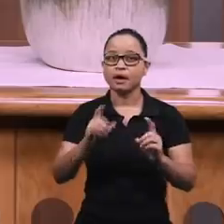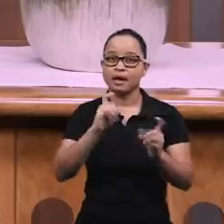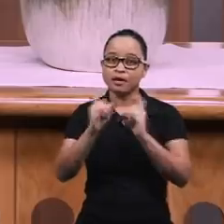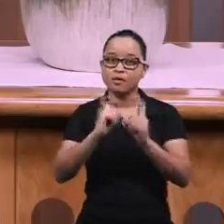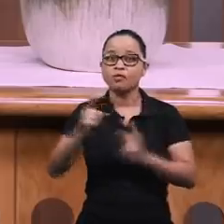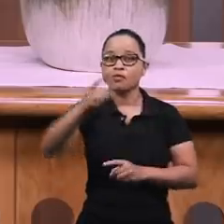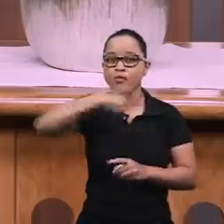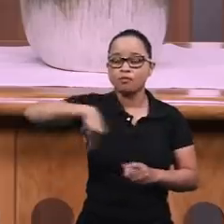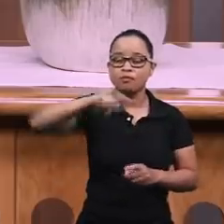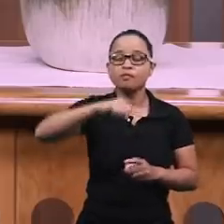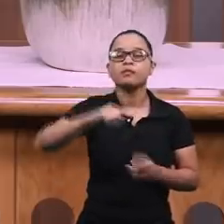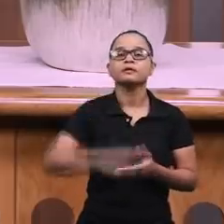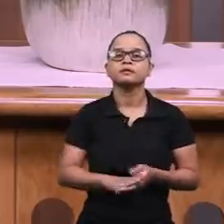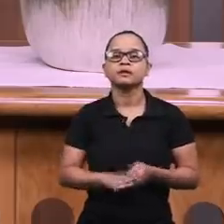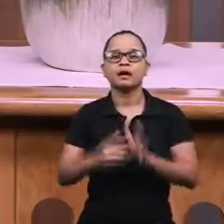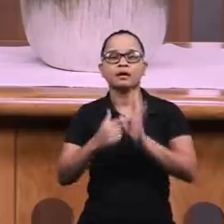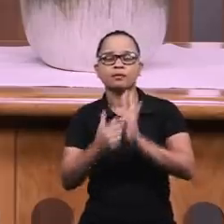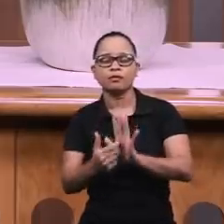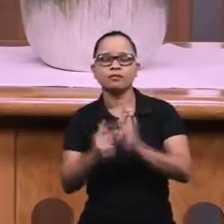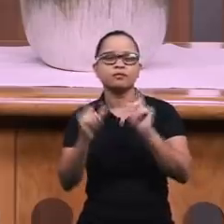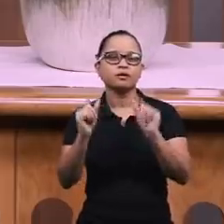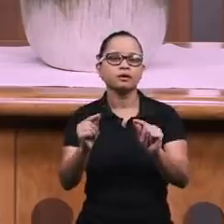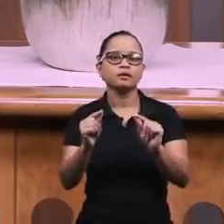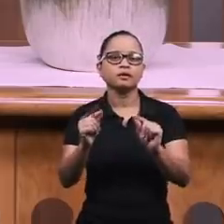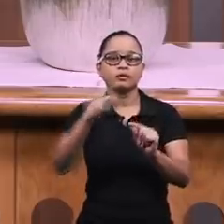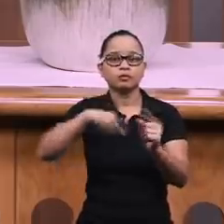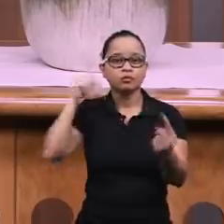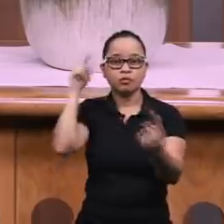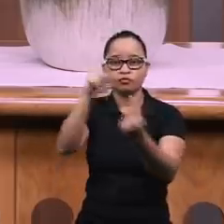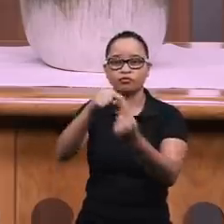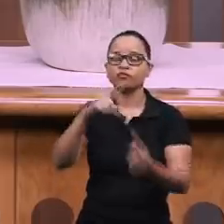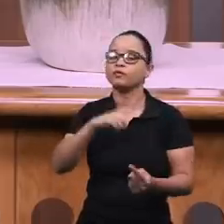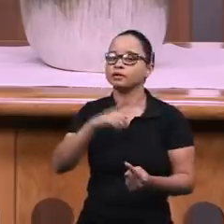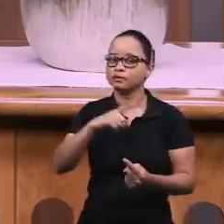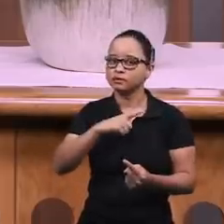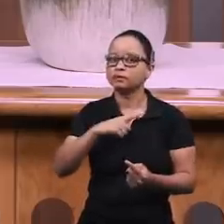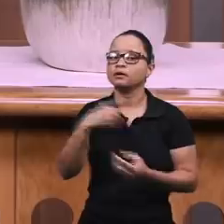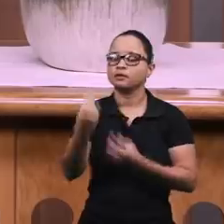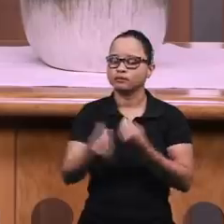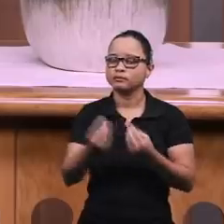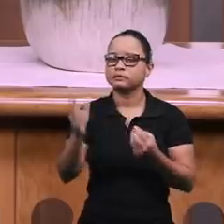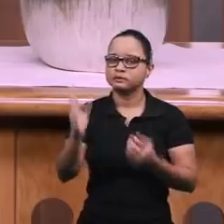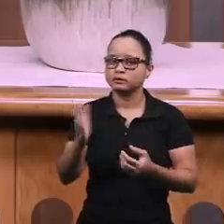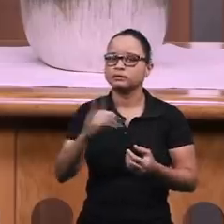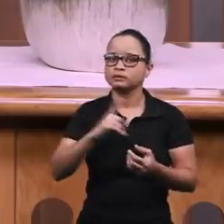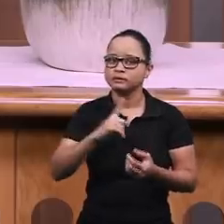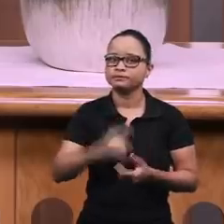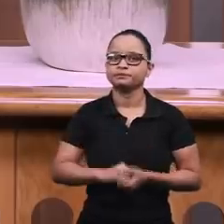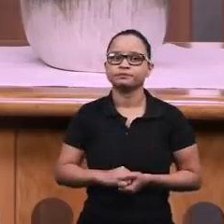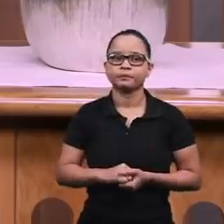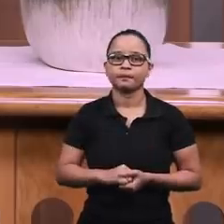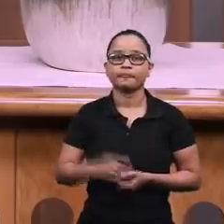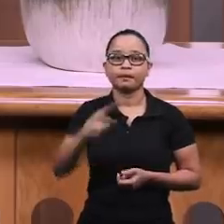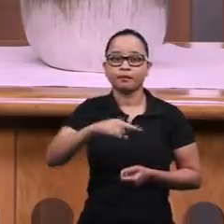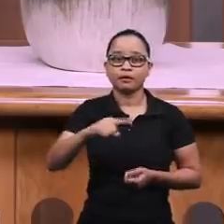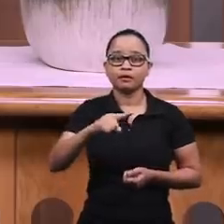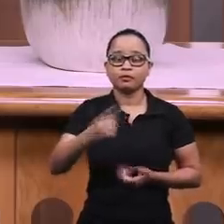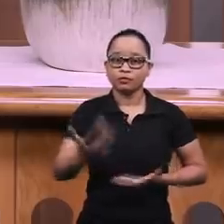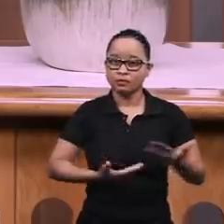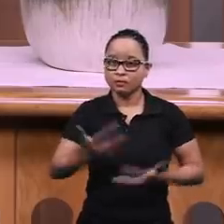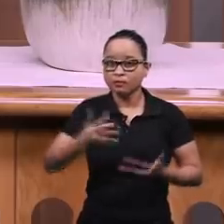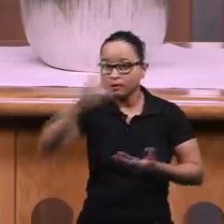nossa ela acaba por refletir um pouco disso nós vamos ser objetivos como temos sido para que os irmãos possam